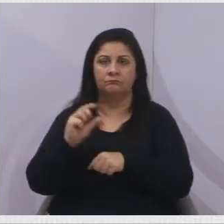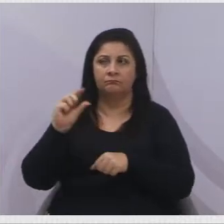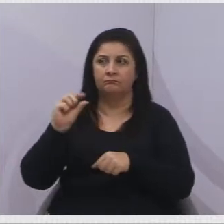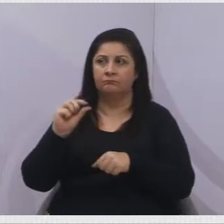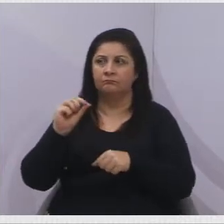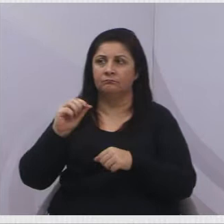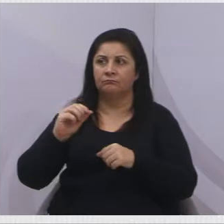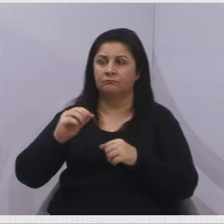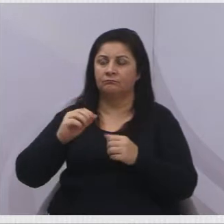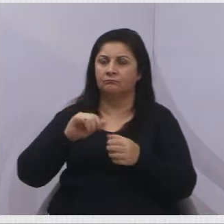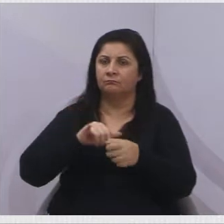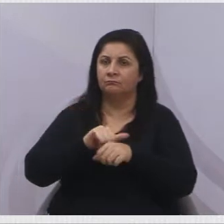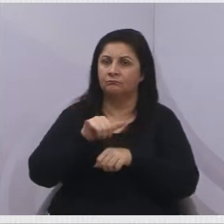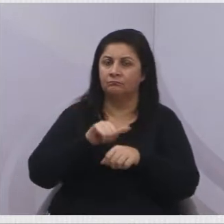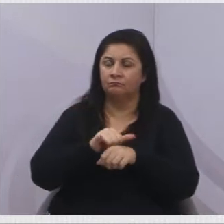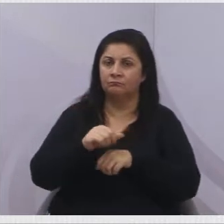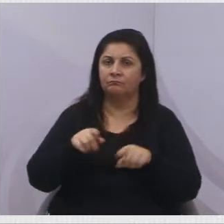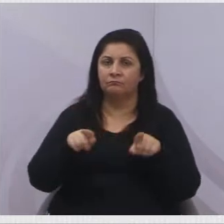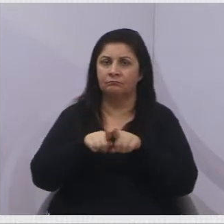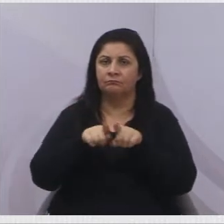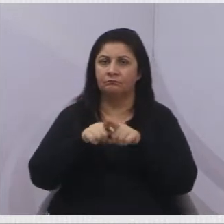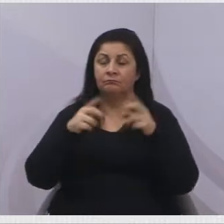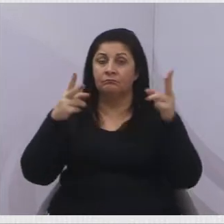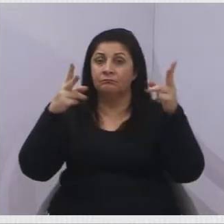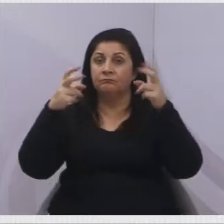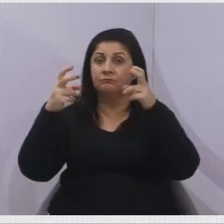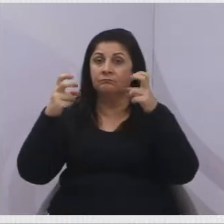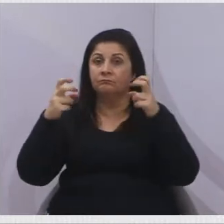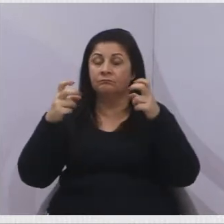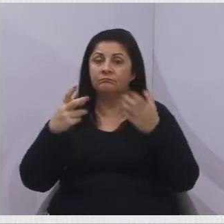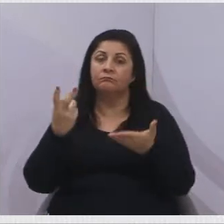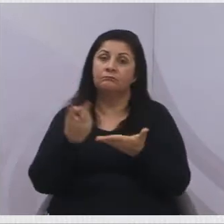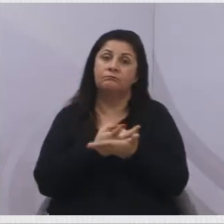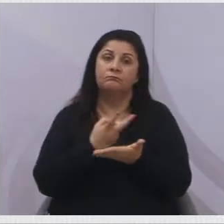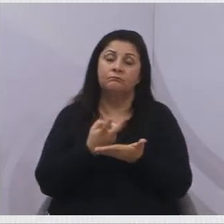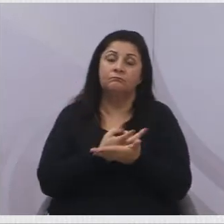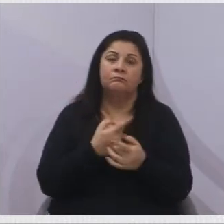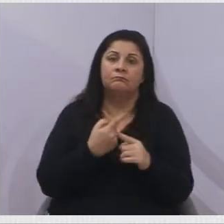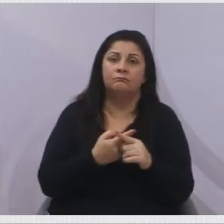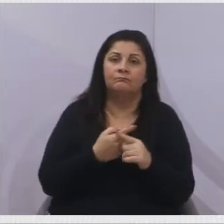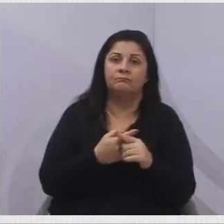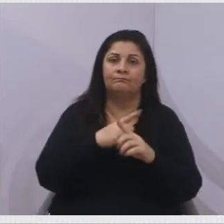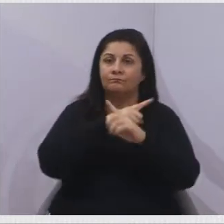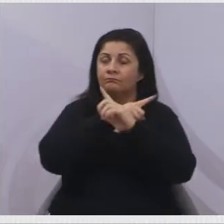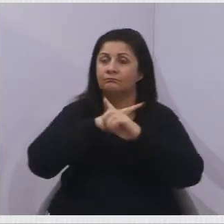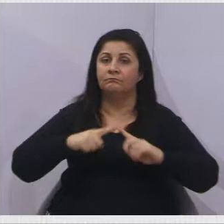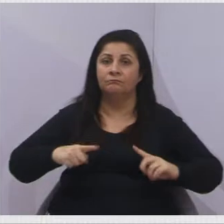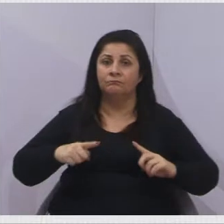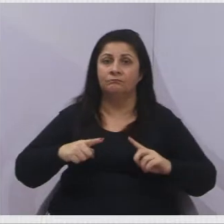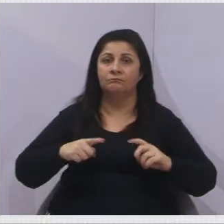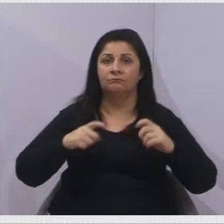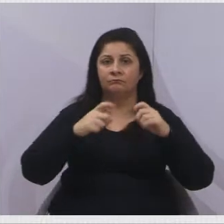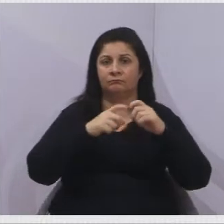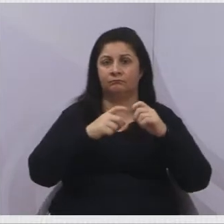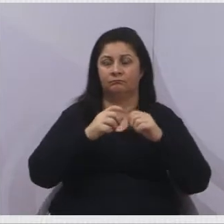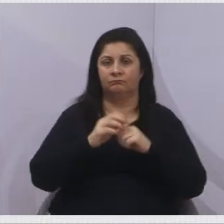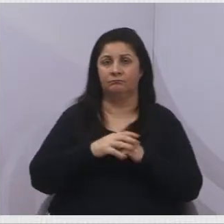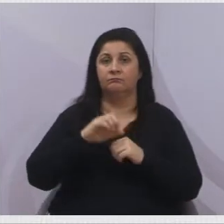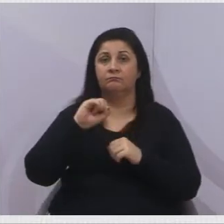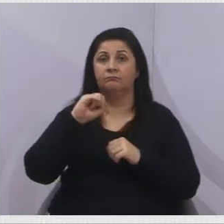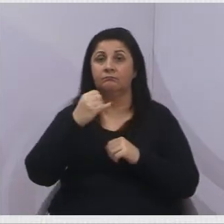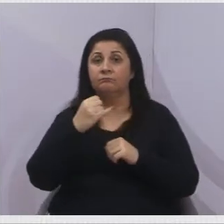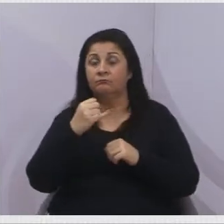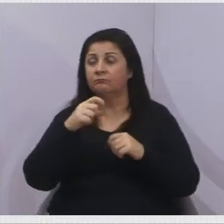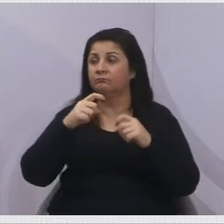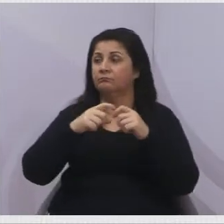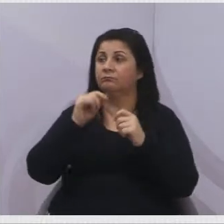Identificamos também algumas falhas com relação ao cancelamento de consultas quando o profissional avisa